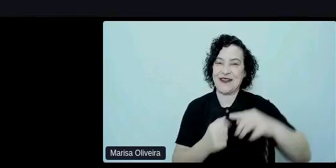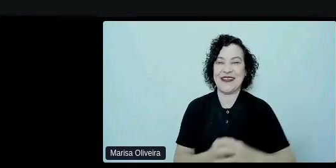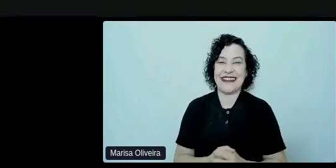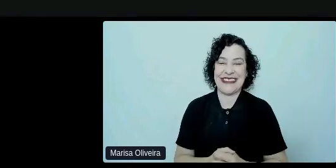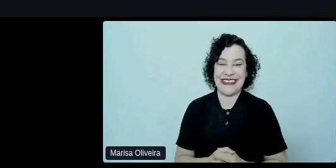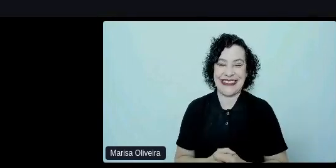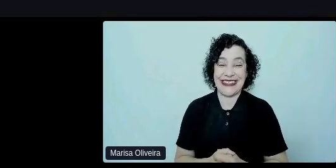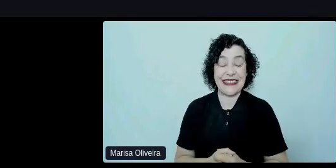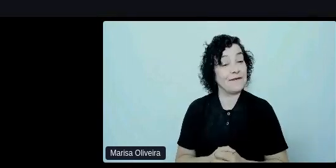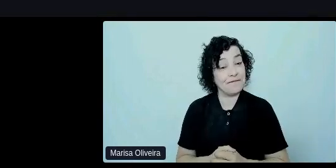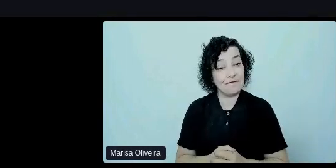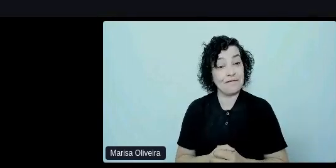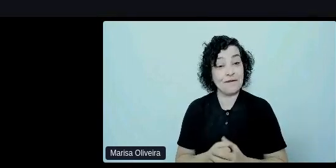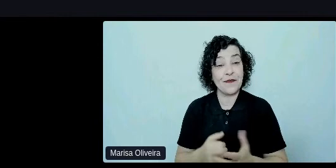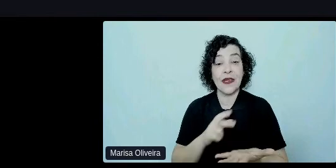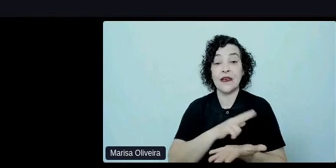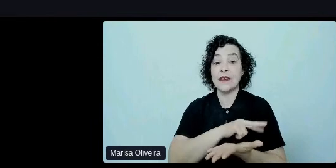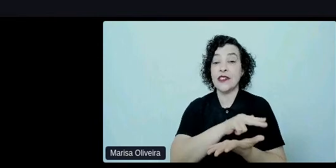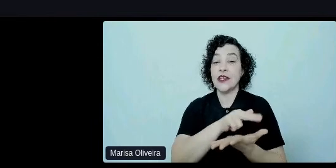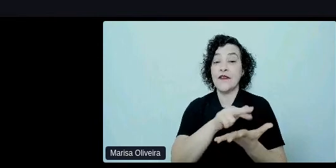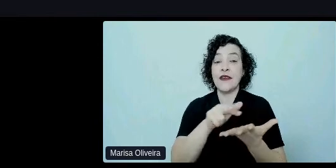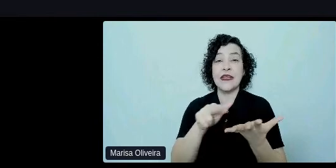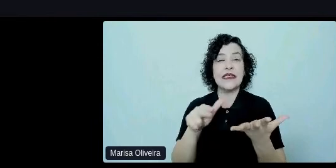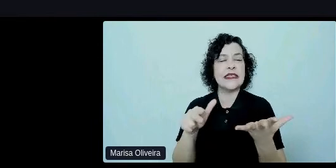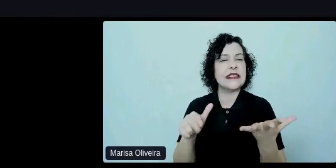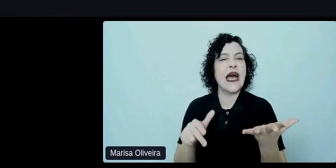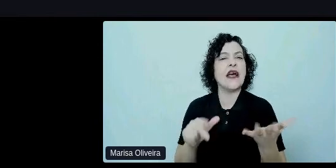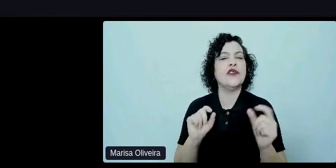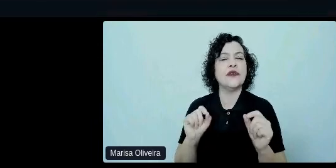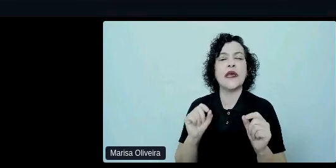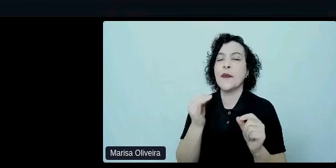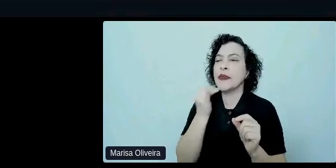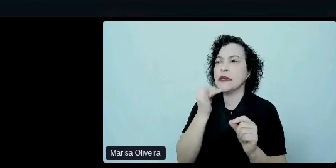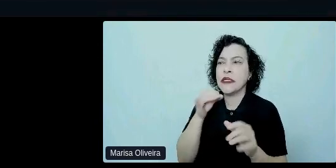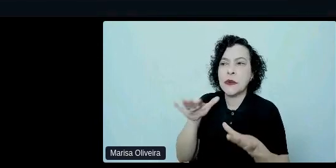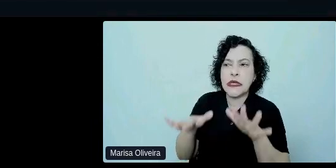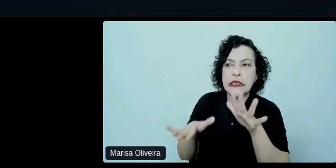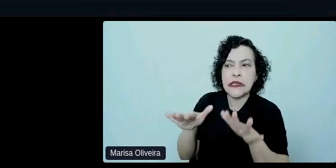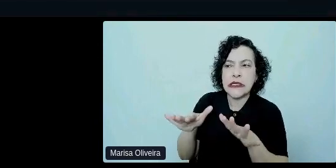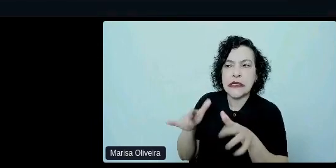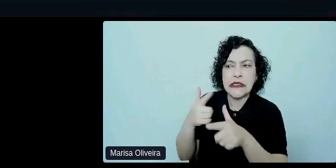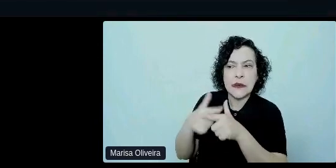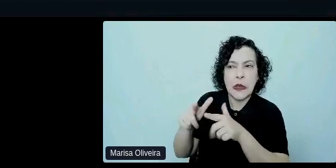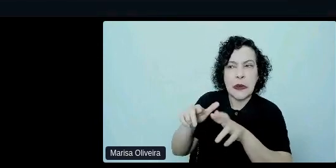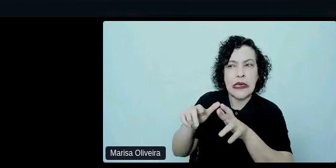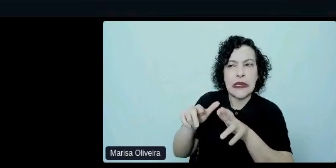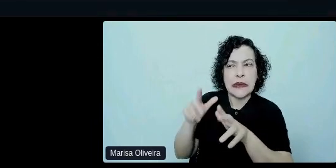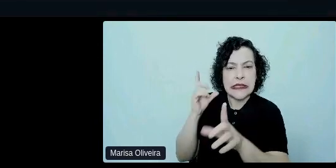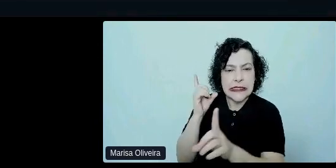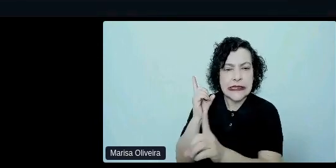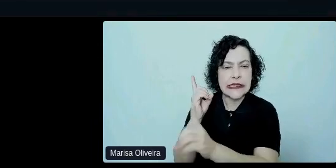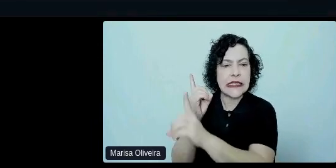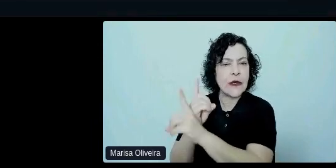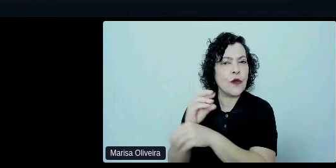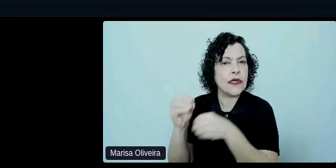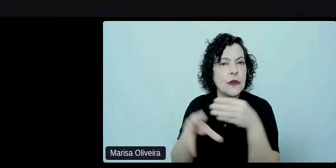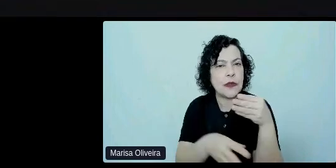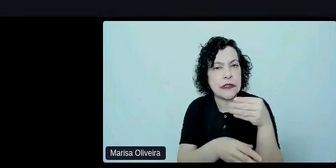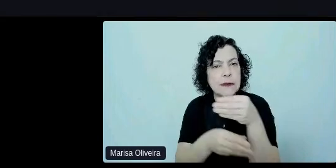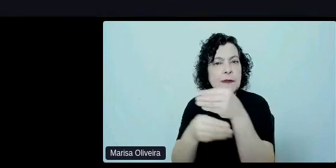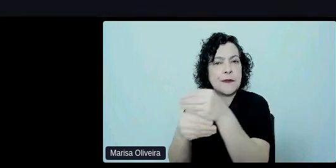O primeiro é diversidade de problemas e soluções. Quando a gente tem um time diverso, a gente